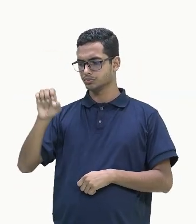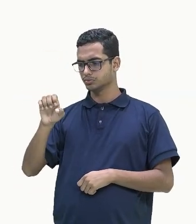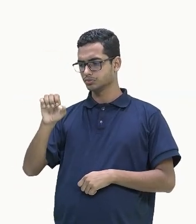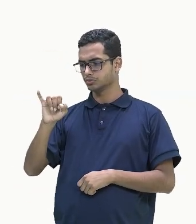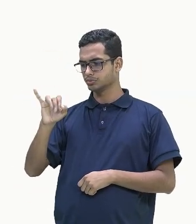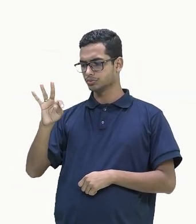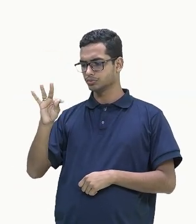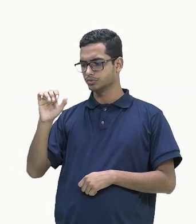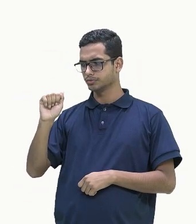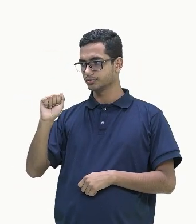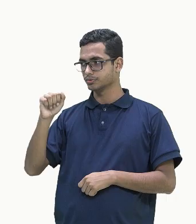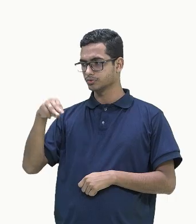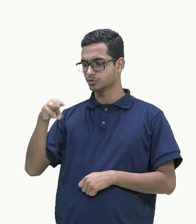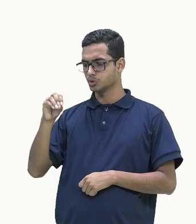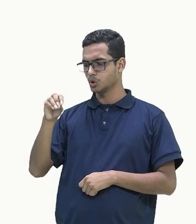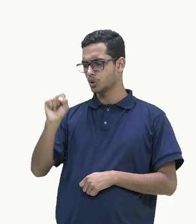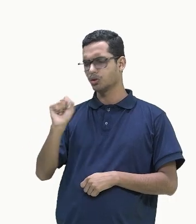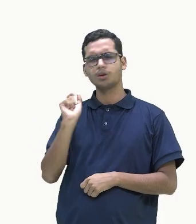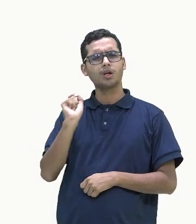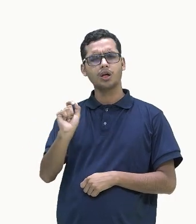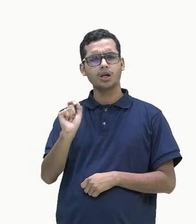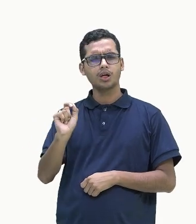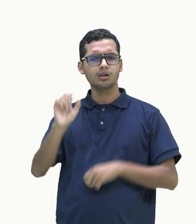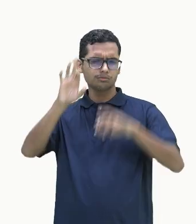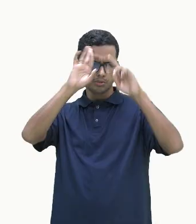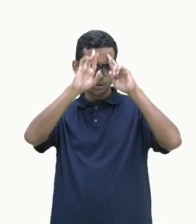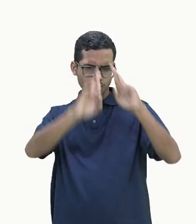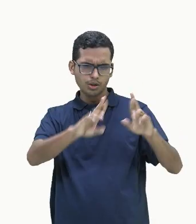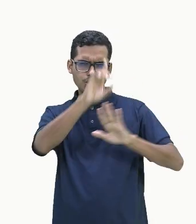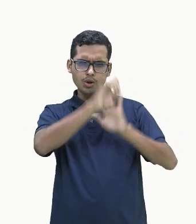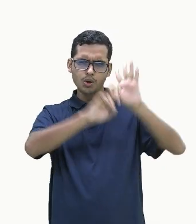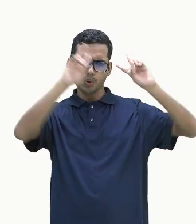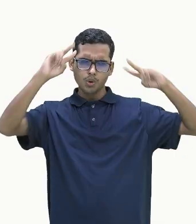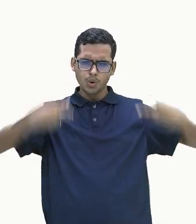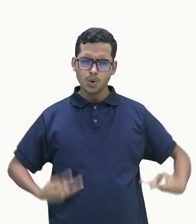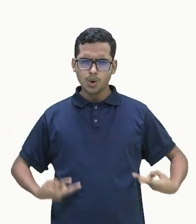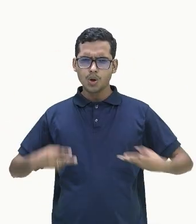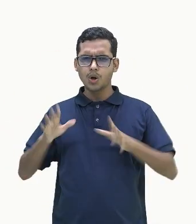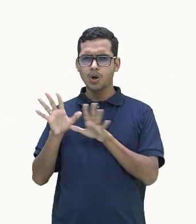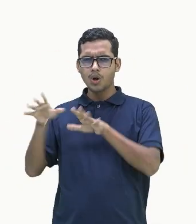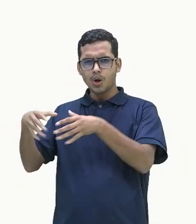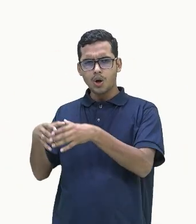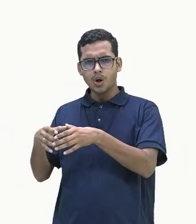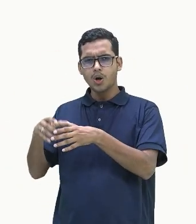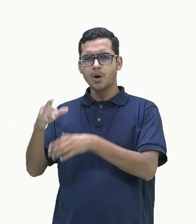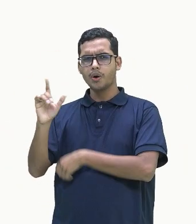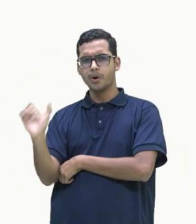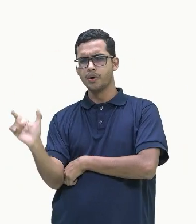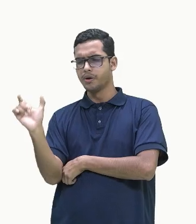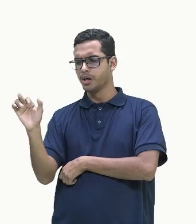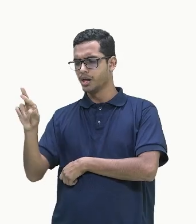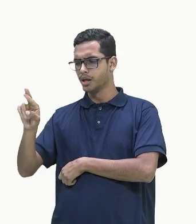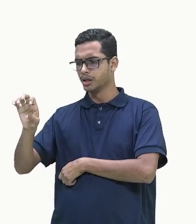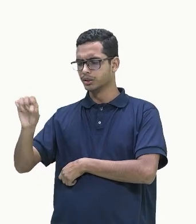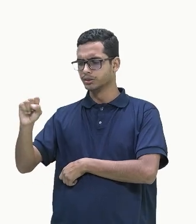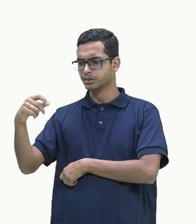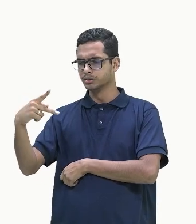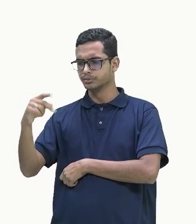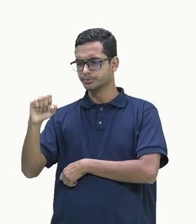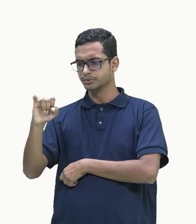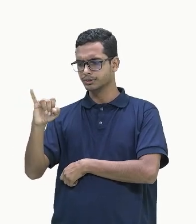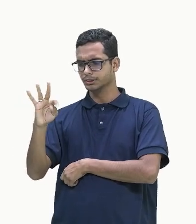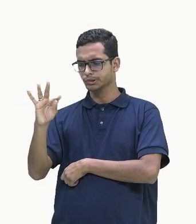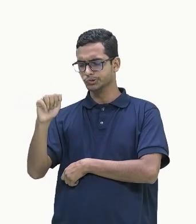que respeitamos os direitos humanos? Mais uma vez, a resposta não está escrita, mas eu posso identificar por meio da terminação verbal.